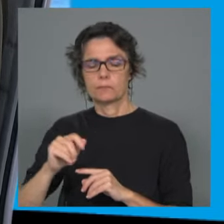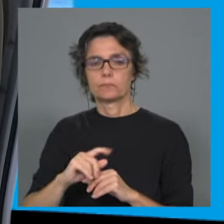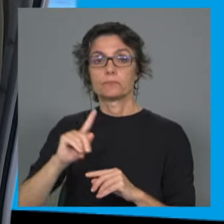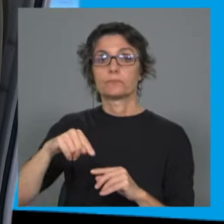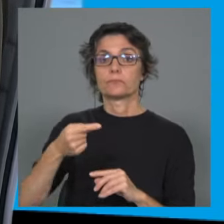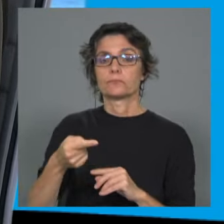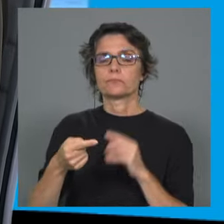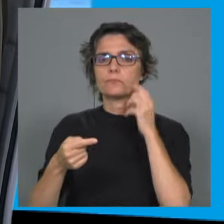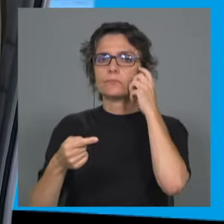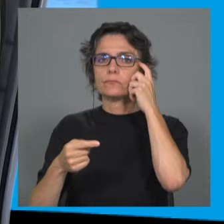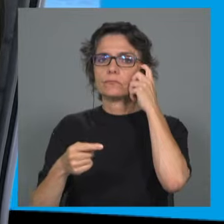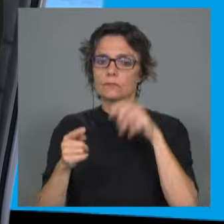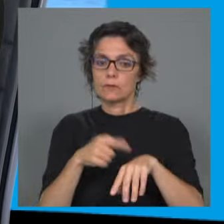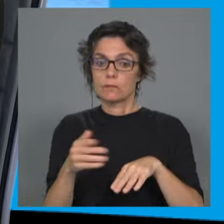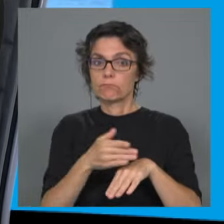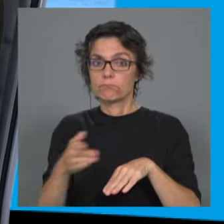Mas neste